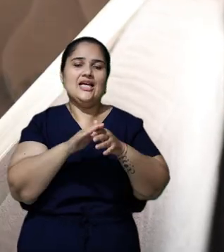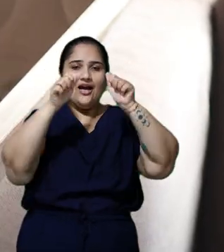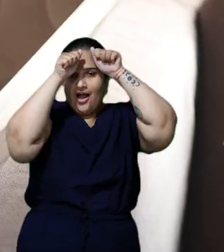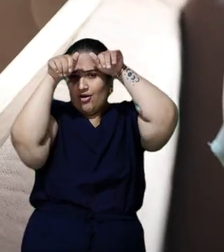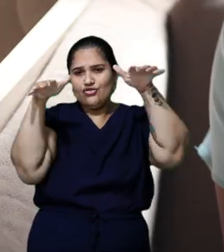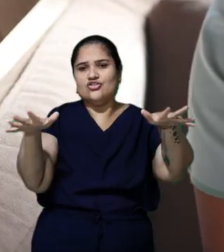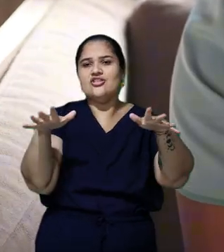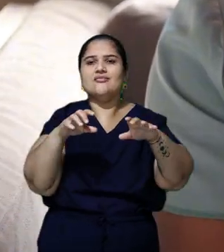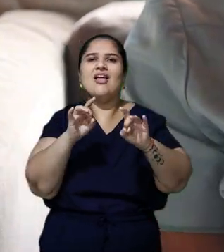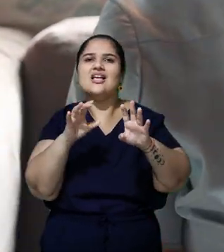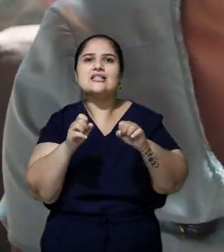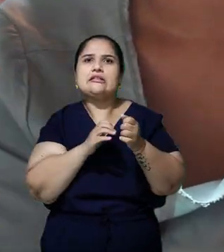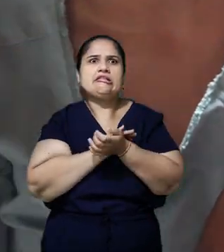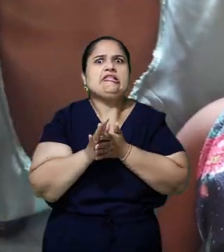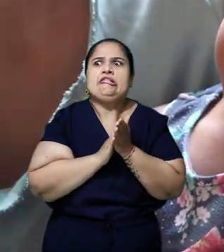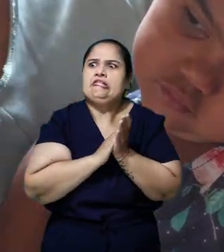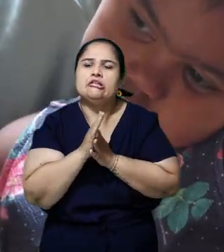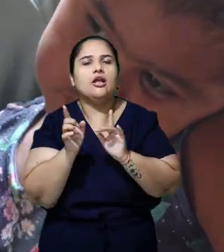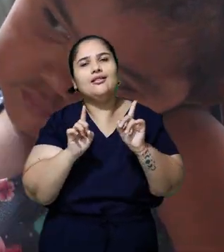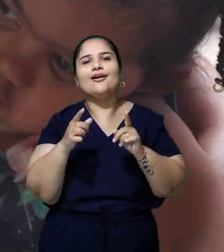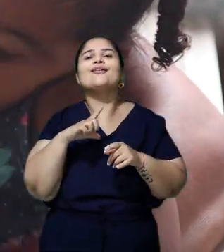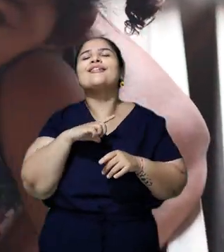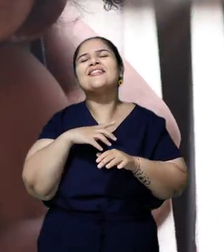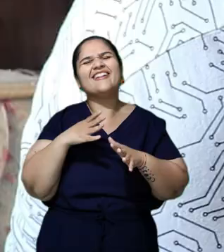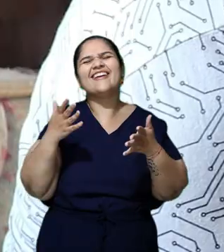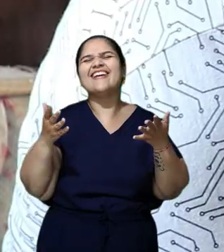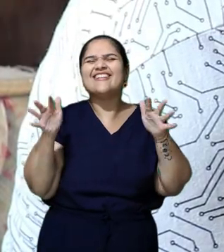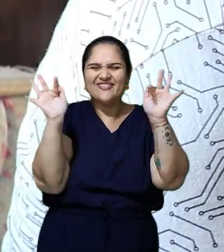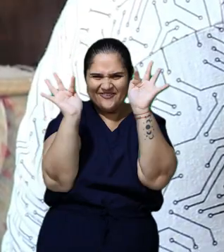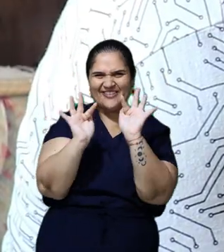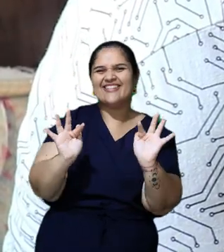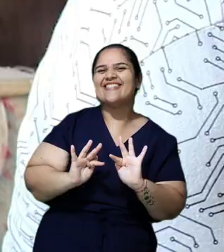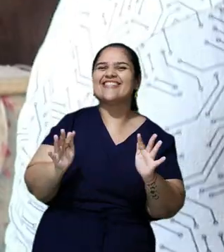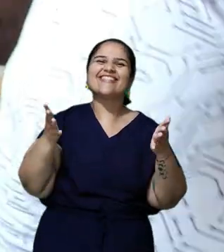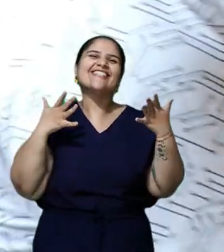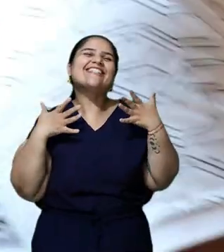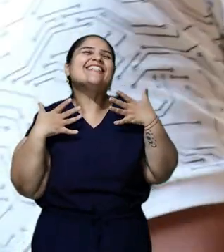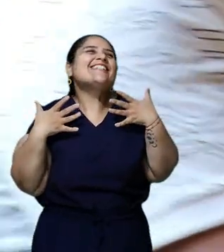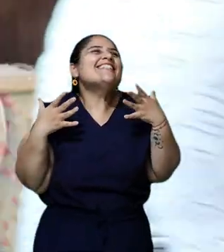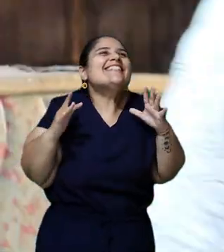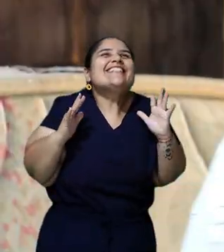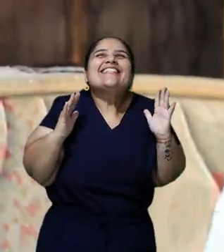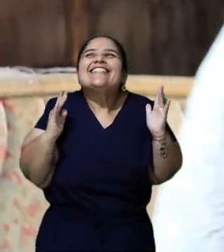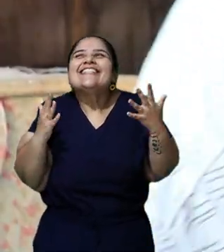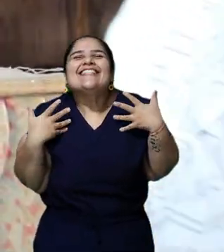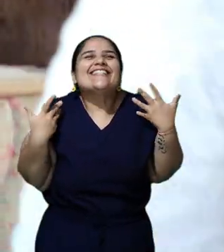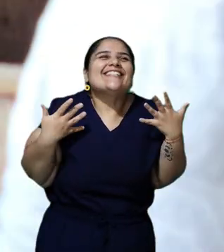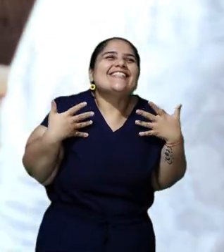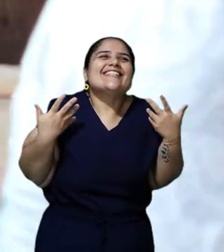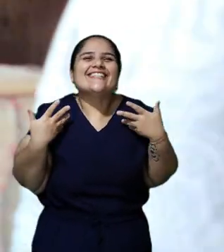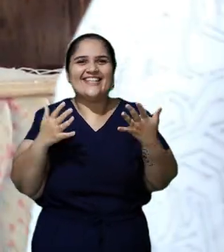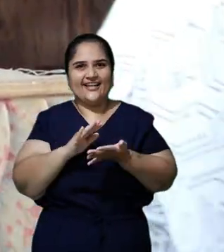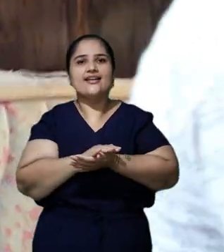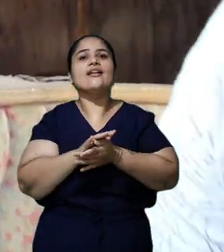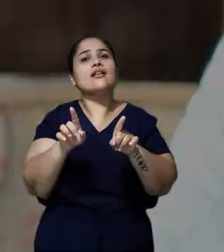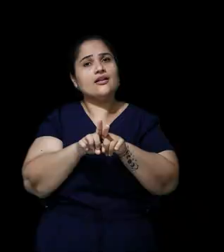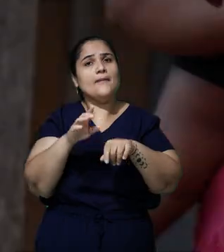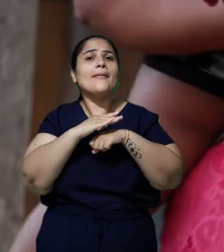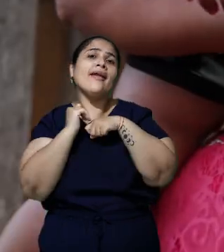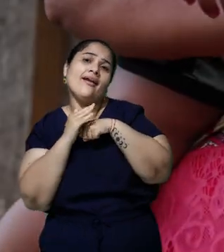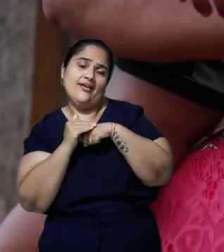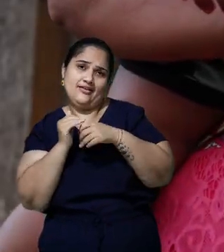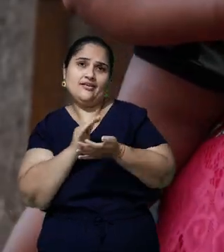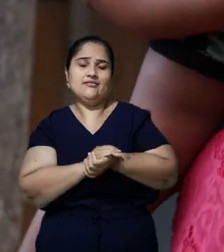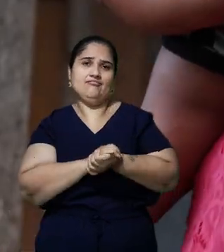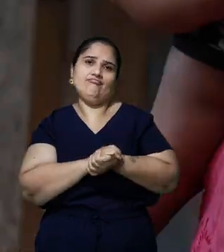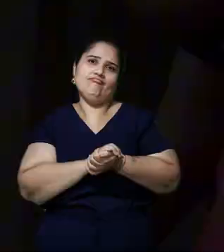os momentos de alegria, de carinho em família, igual todas as outras famílias, né? A diferença é que a família atípica